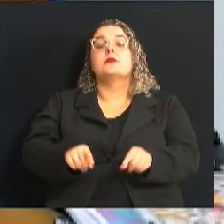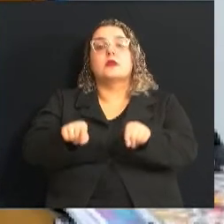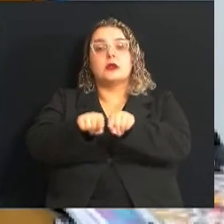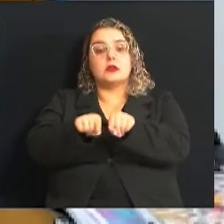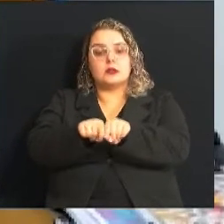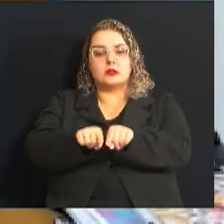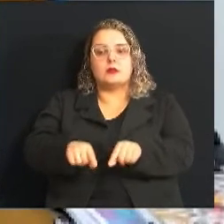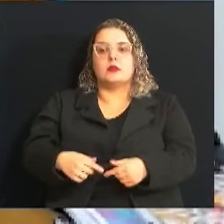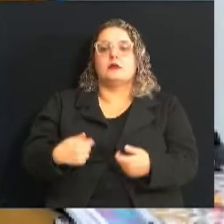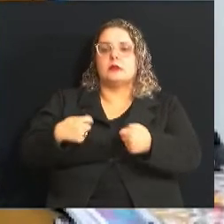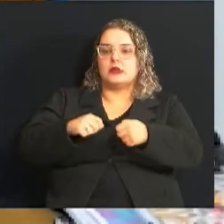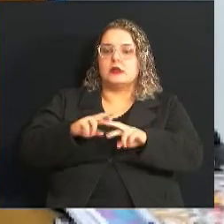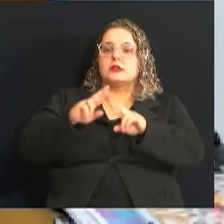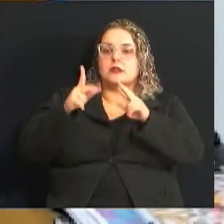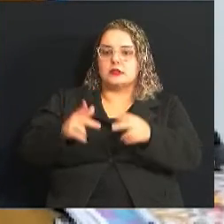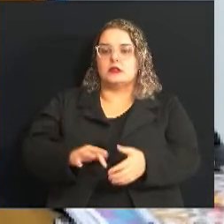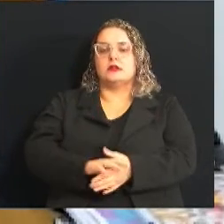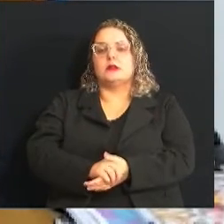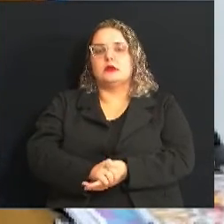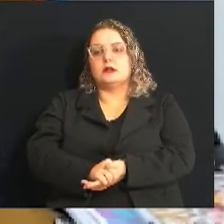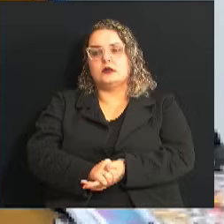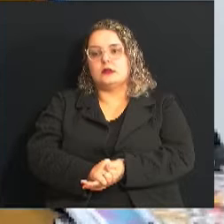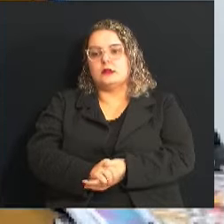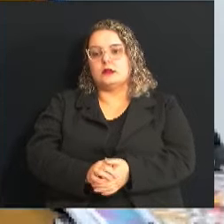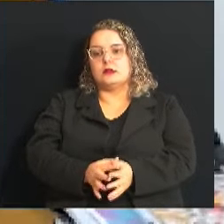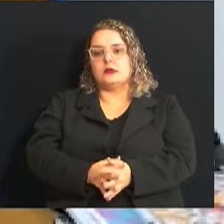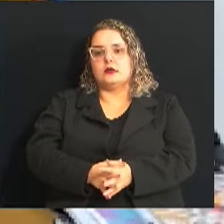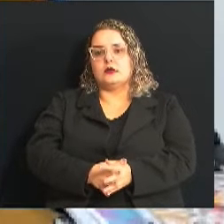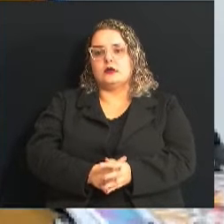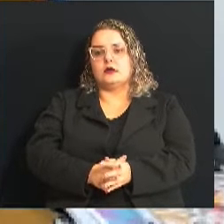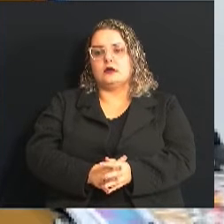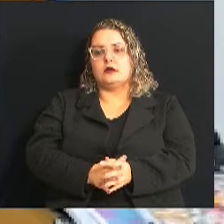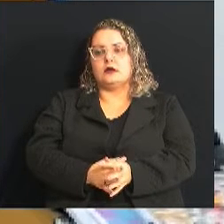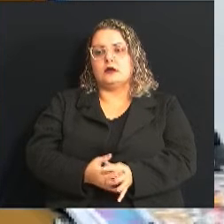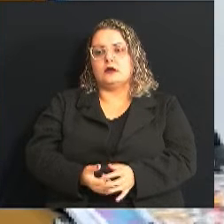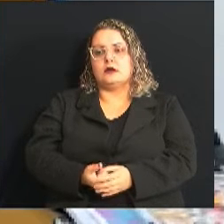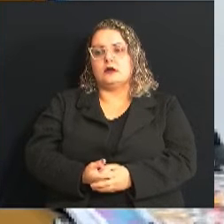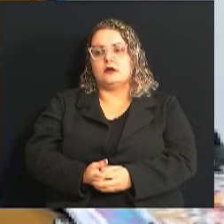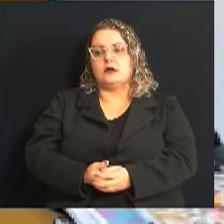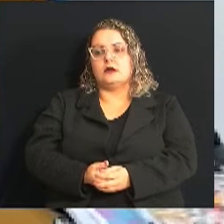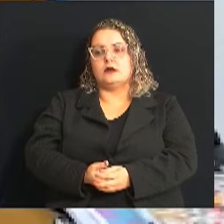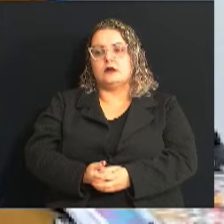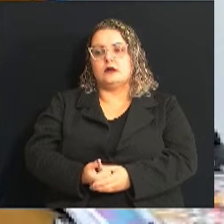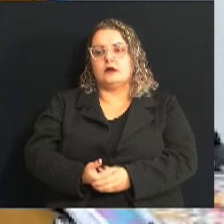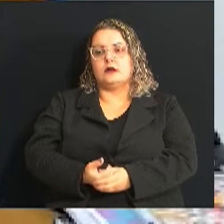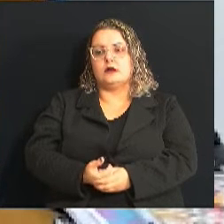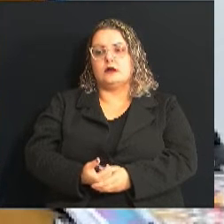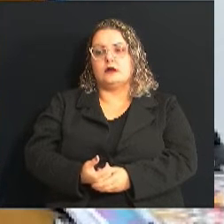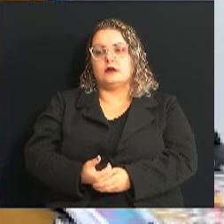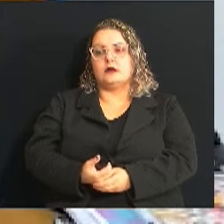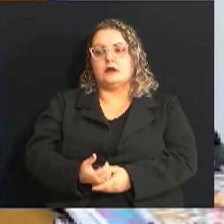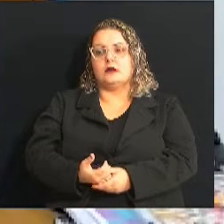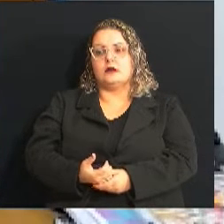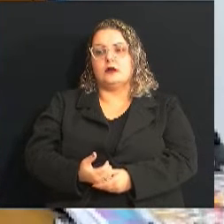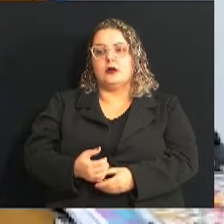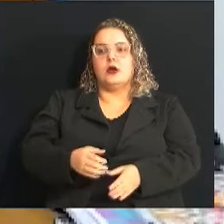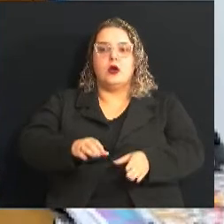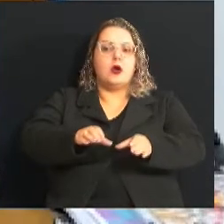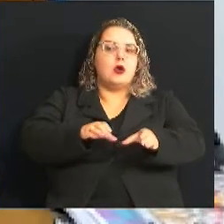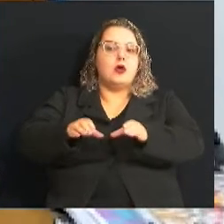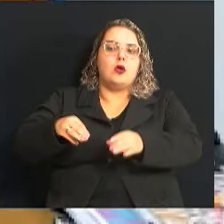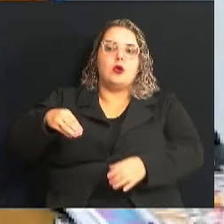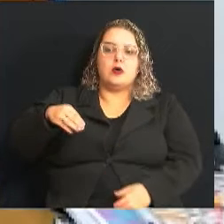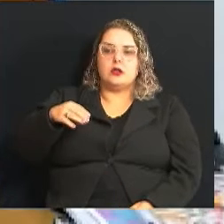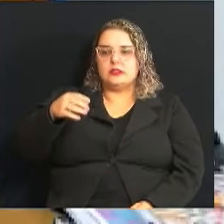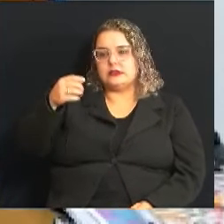ser diferente, porque nós temos esse ciclo, a questão de, enfim, motor, né, sensório motor e